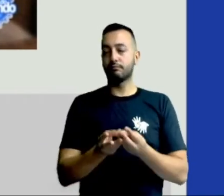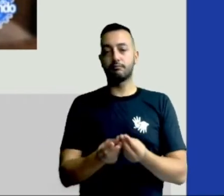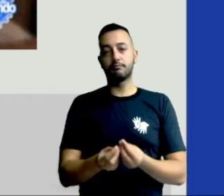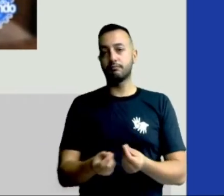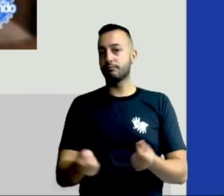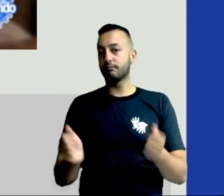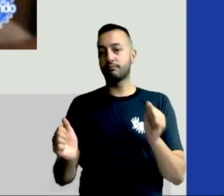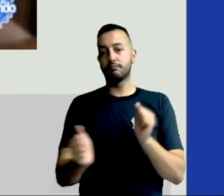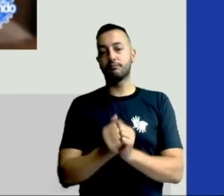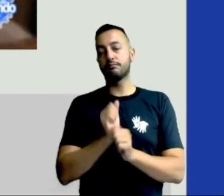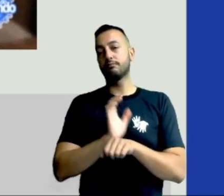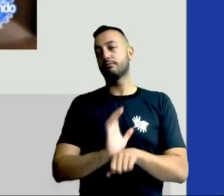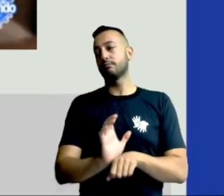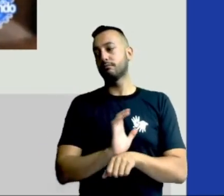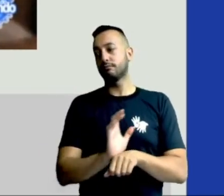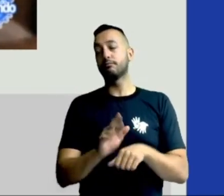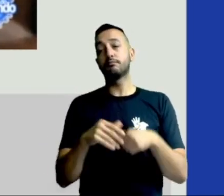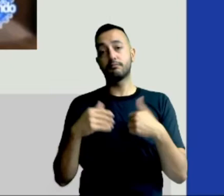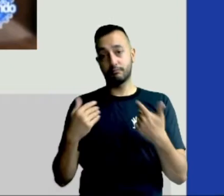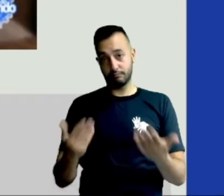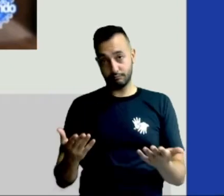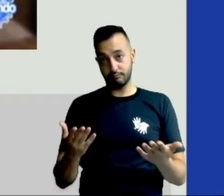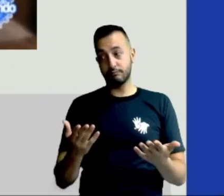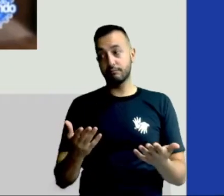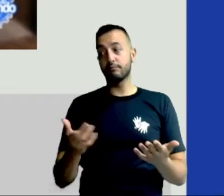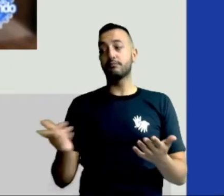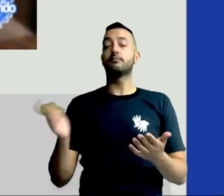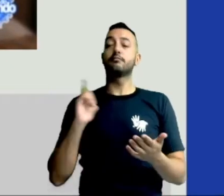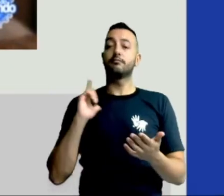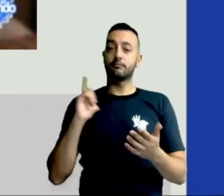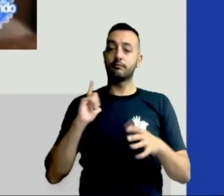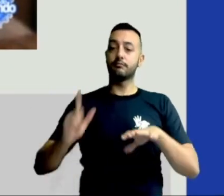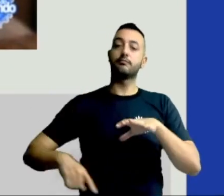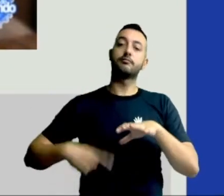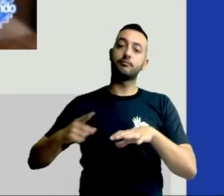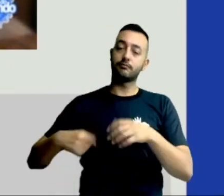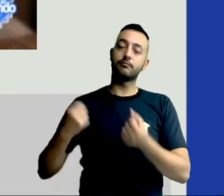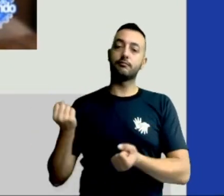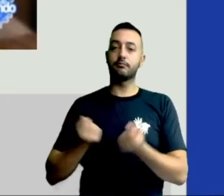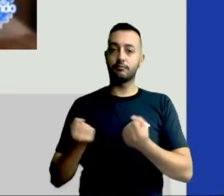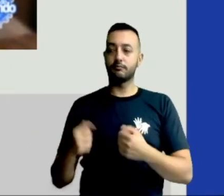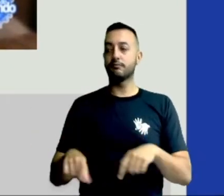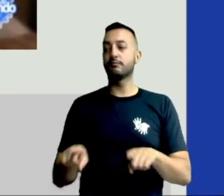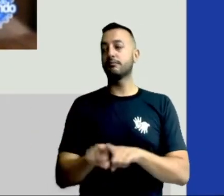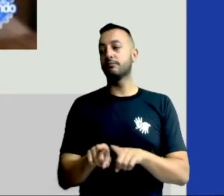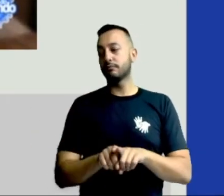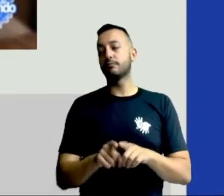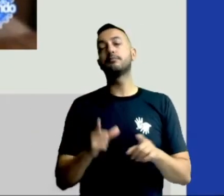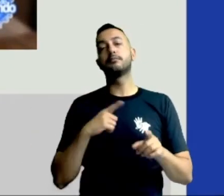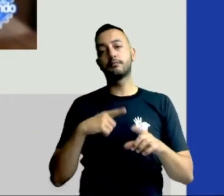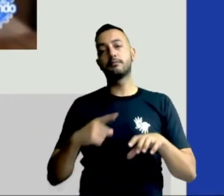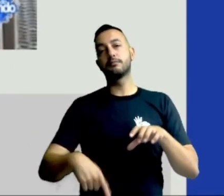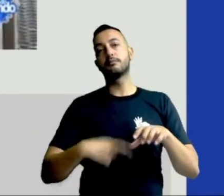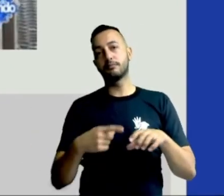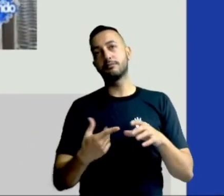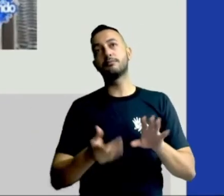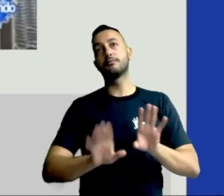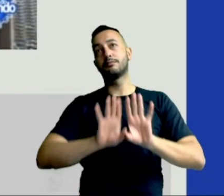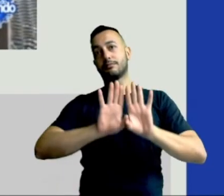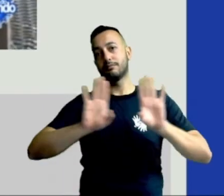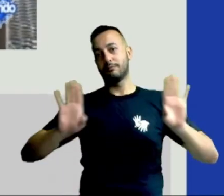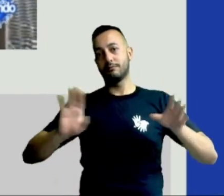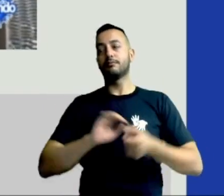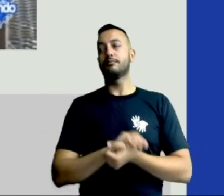é incorporado no cimento. Isso quer dizer que, além de ter o pneu rodando no seu carro, você tem pneu também na sua parede, você nem sabia. O que